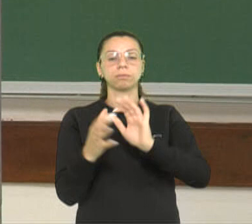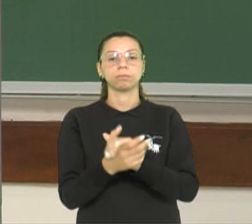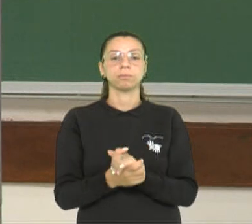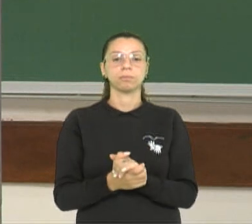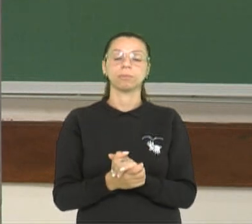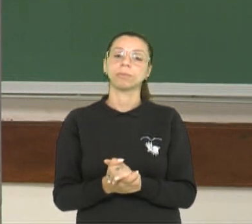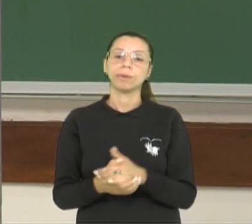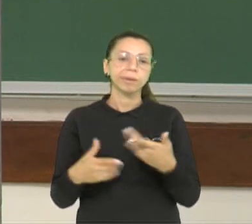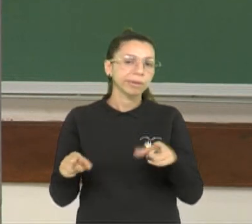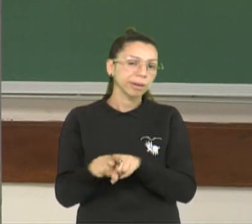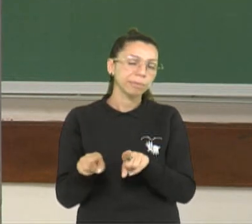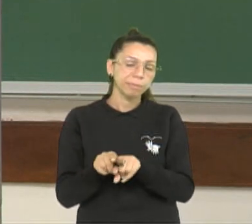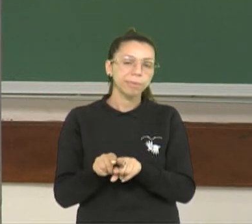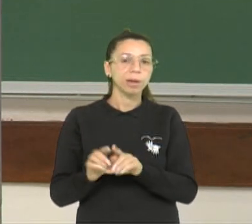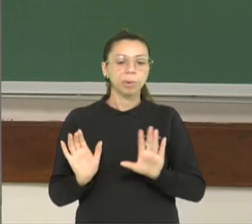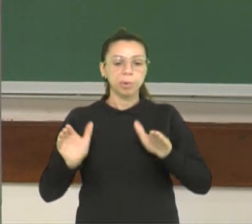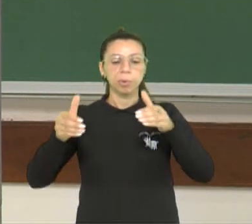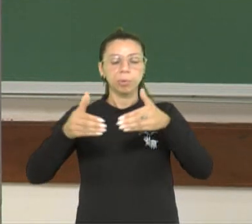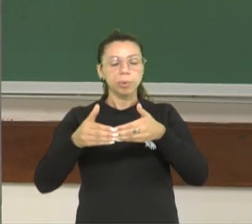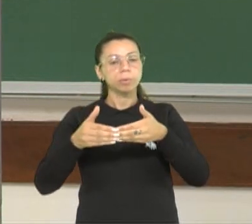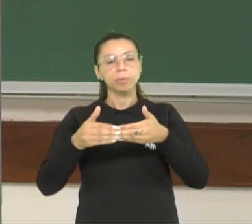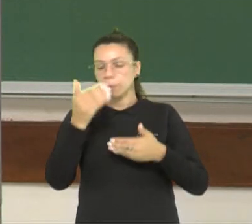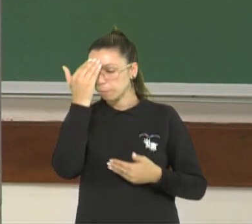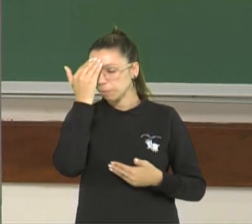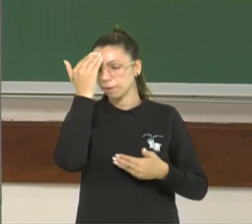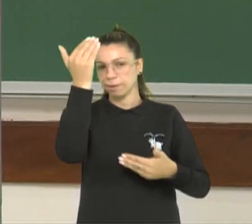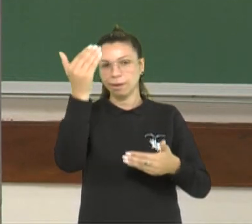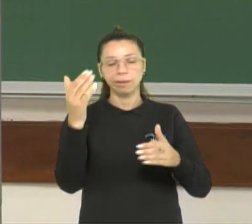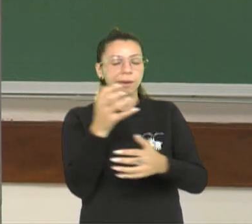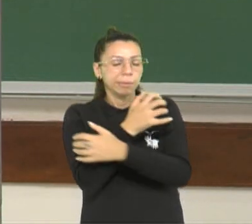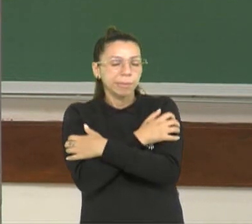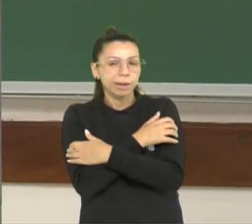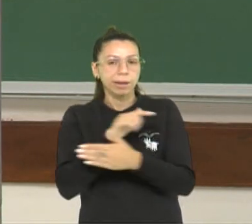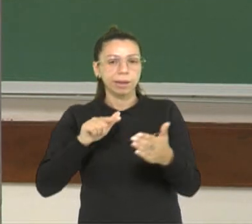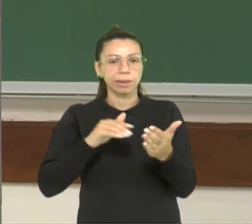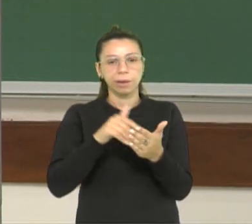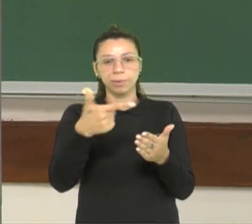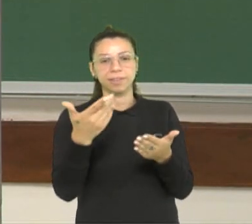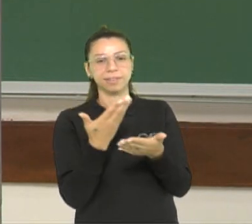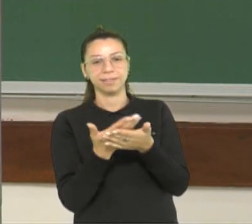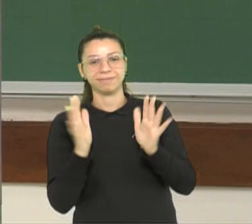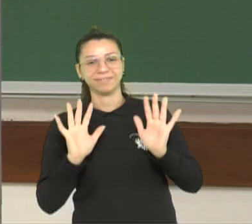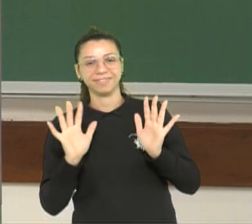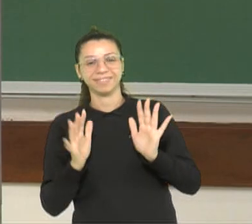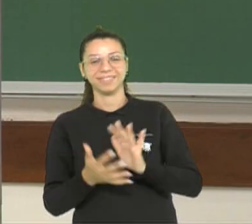assessorando, que estão auxiliando nessa aula. Muito obrigado, um forte abraço a todos e até!